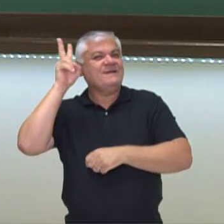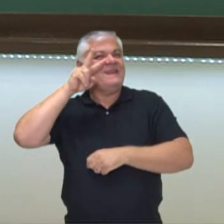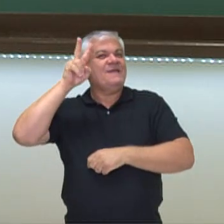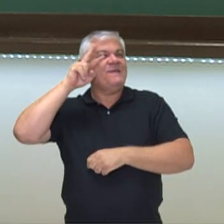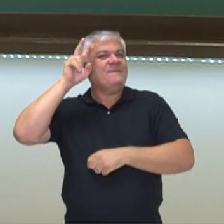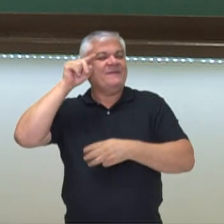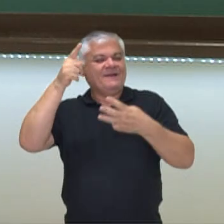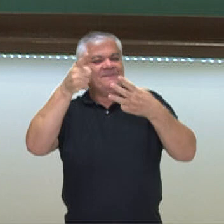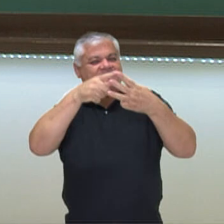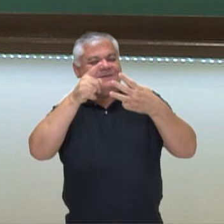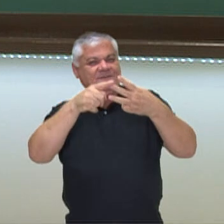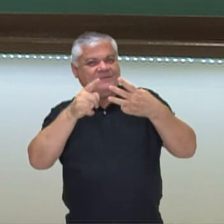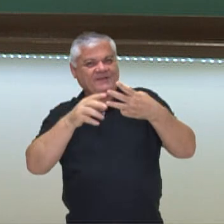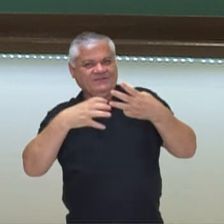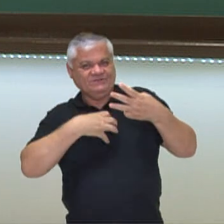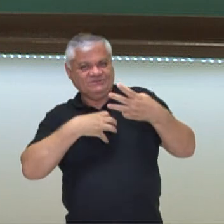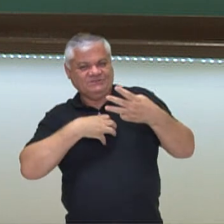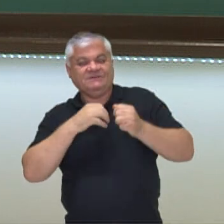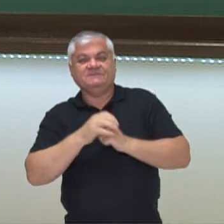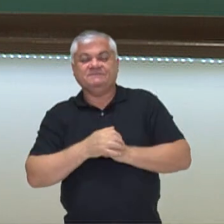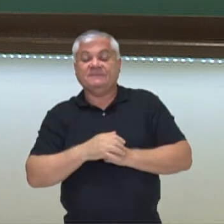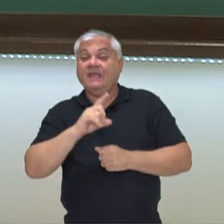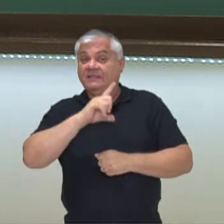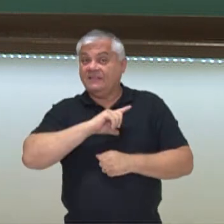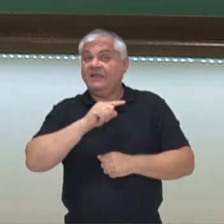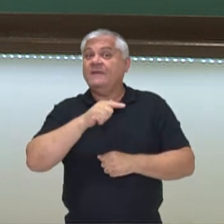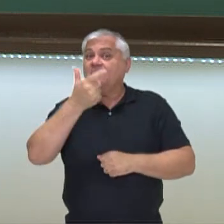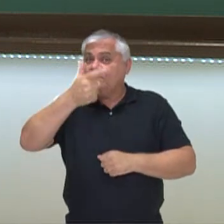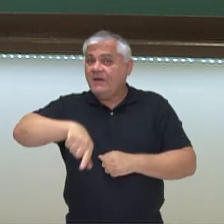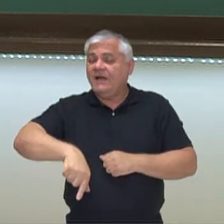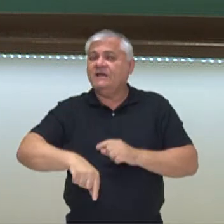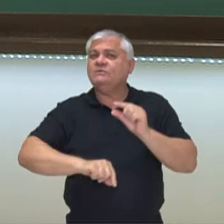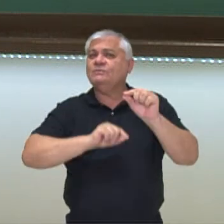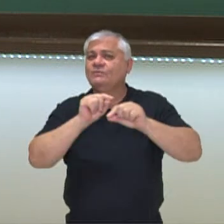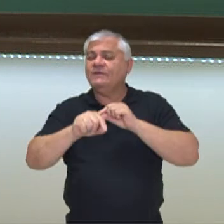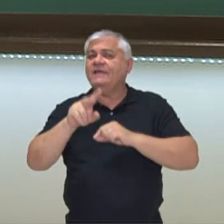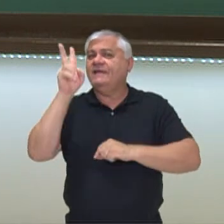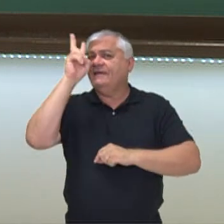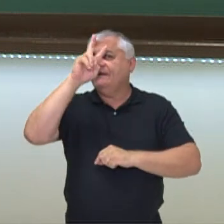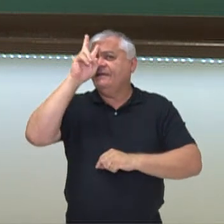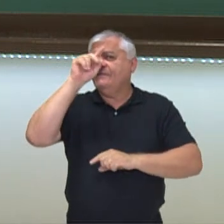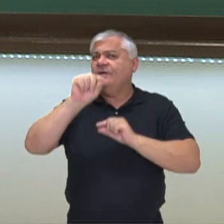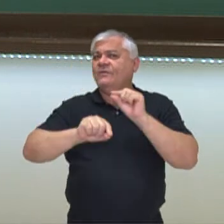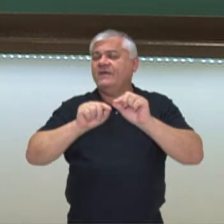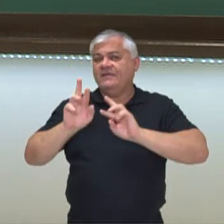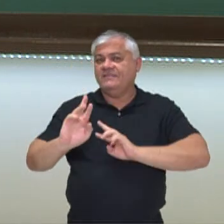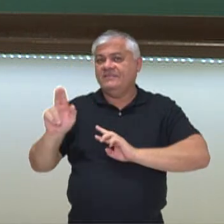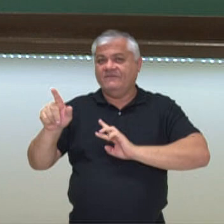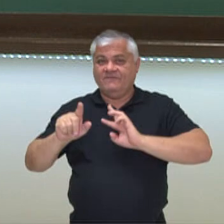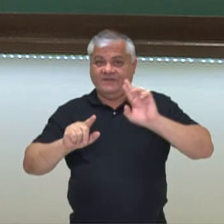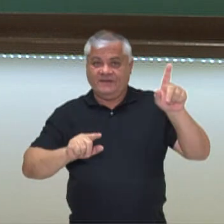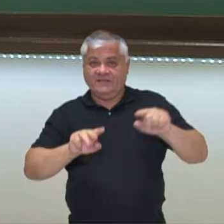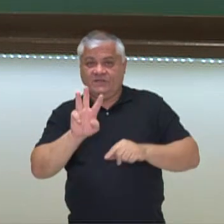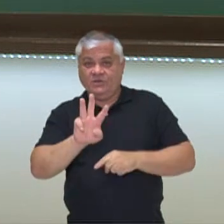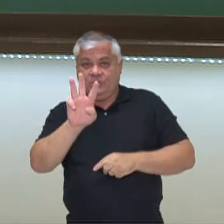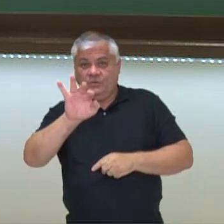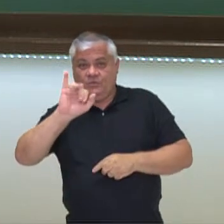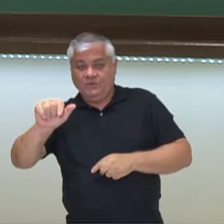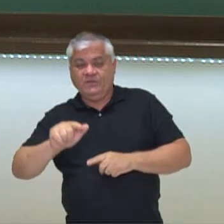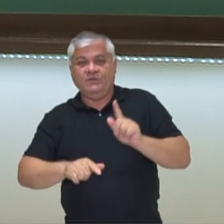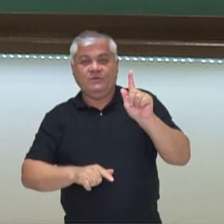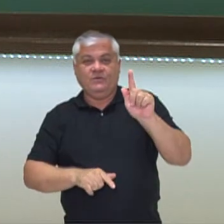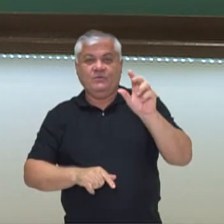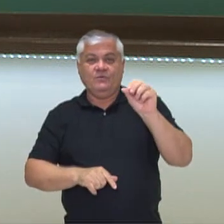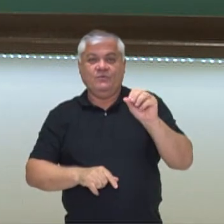essas três formas. Além disso, a gente também precisa relembrar das diferenças entre o will e o going